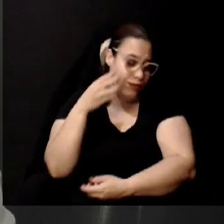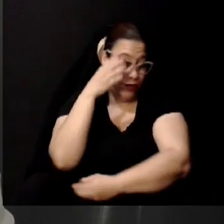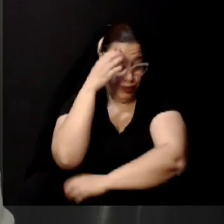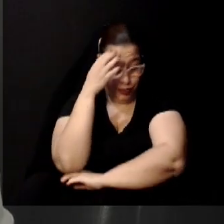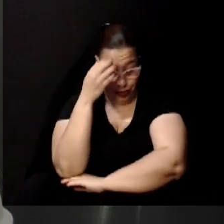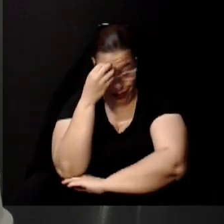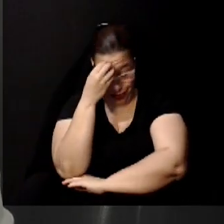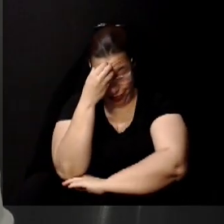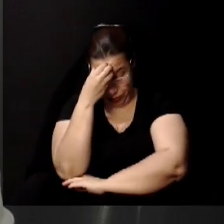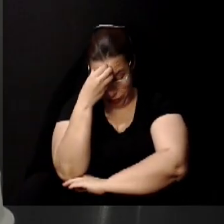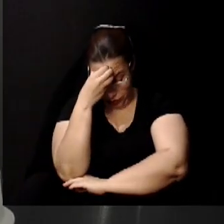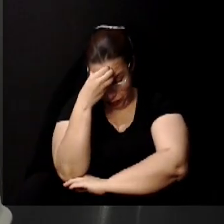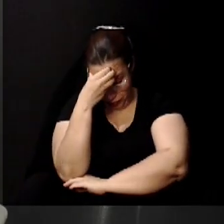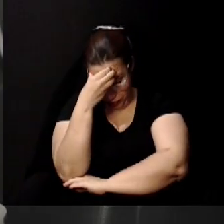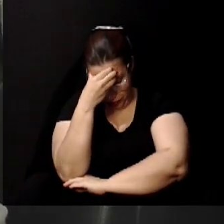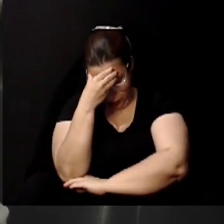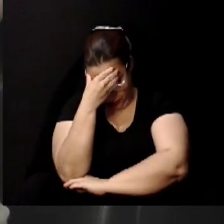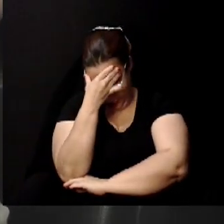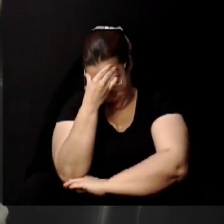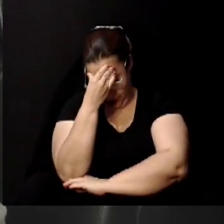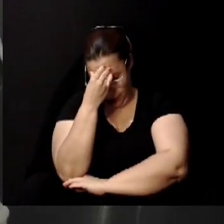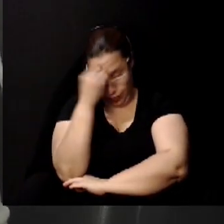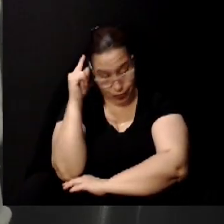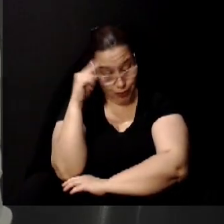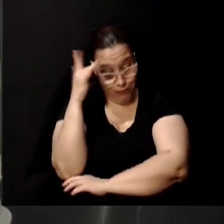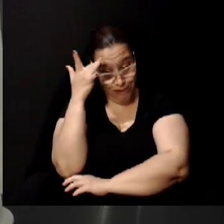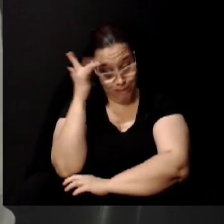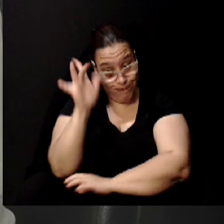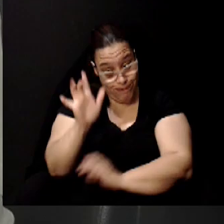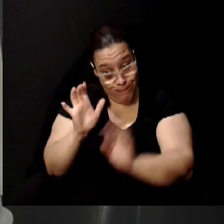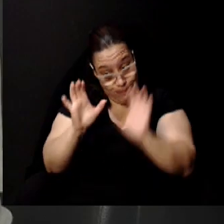é decisões políticas de gente que tem uma cabeça assim,